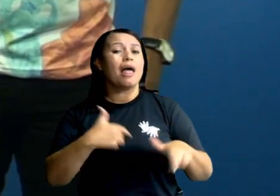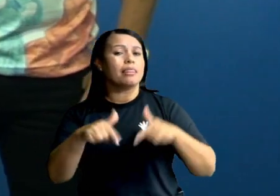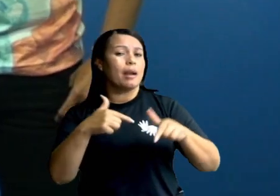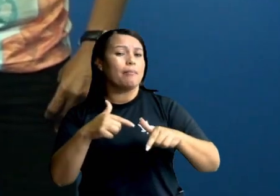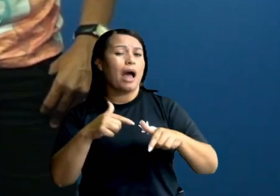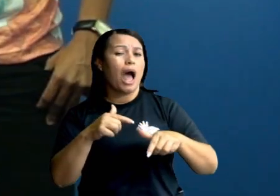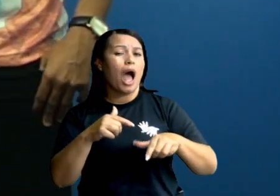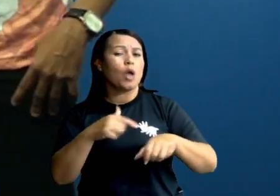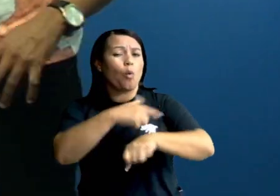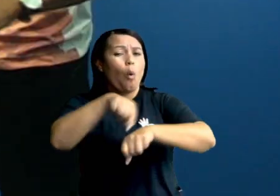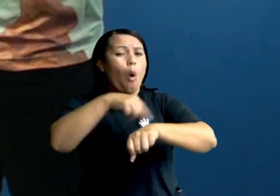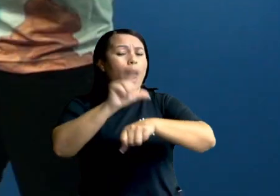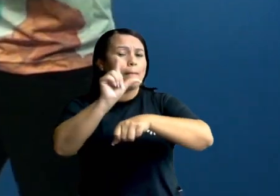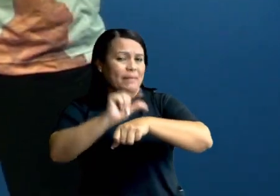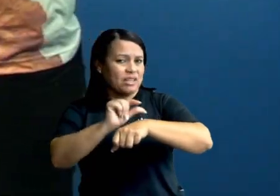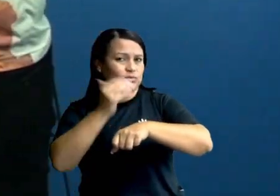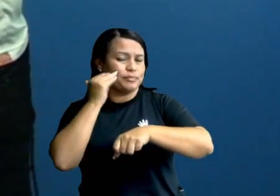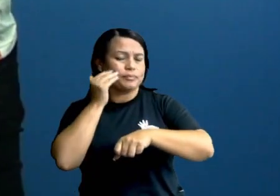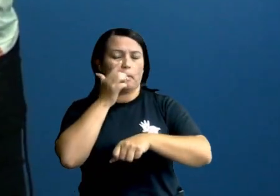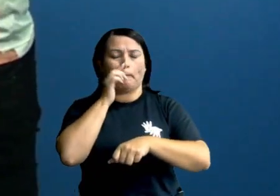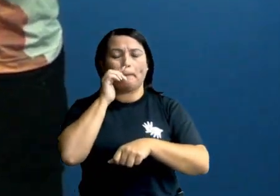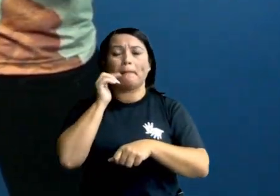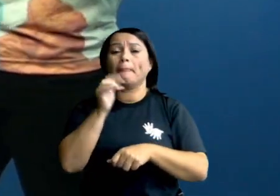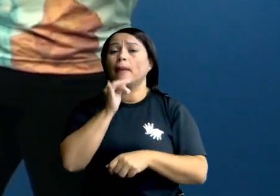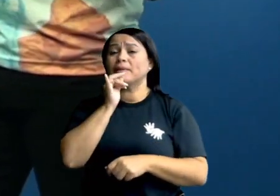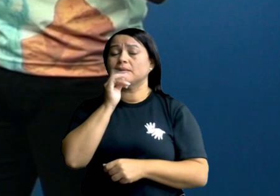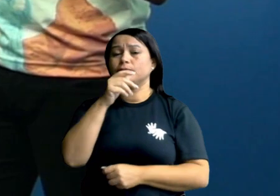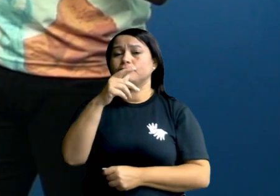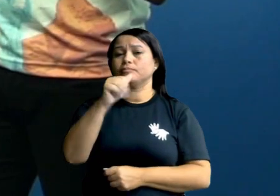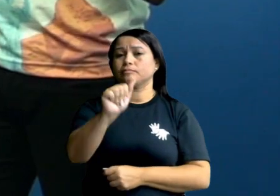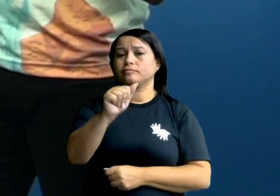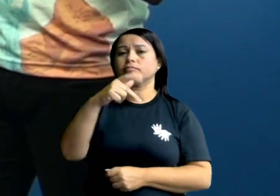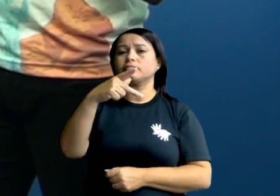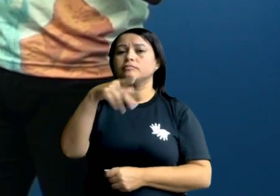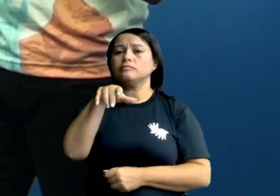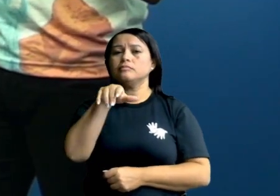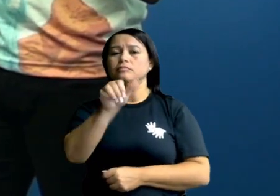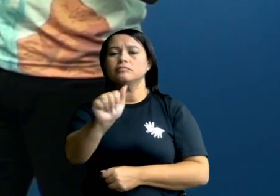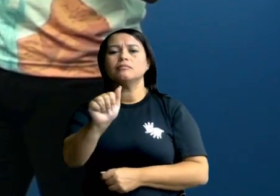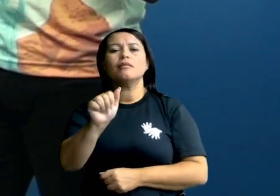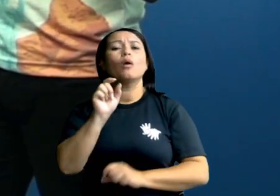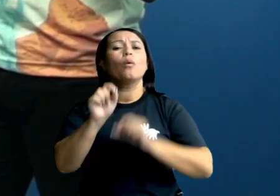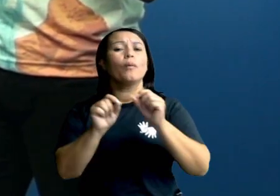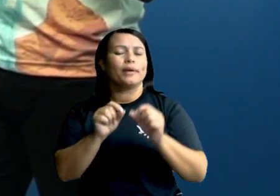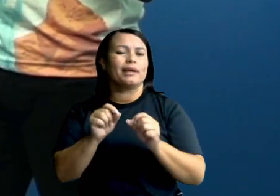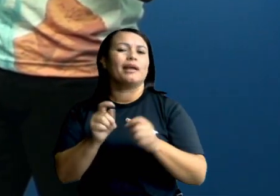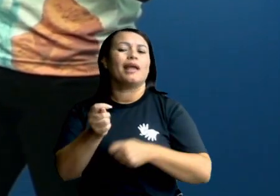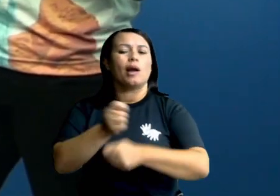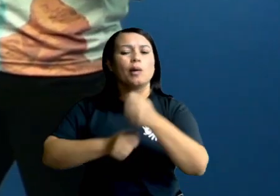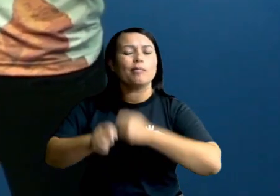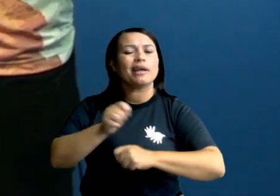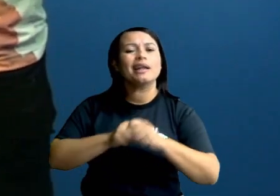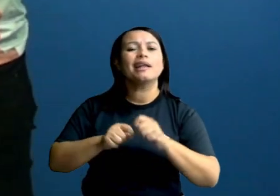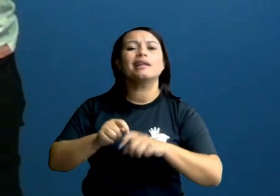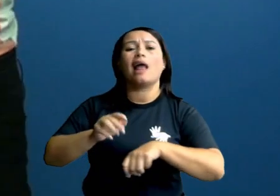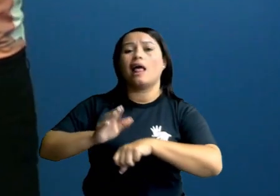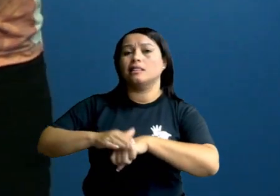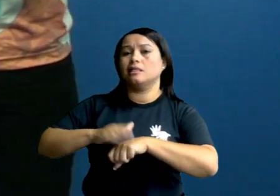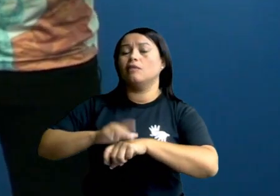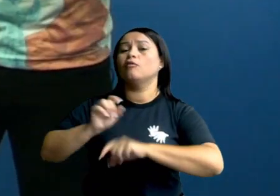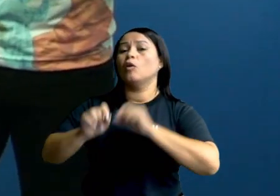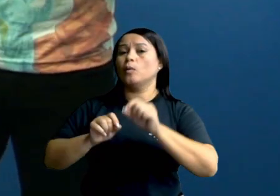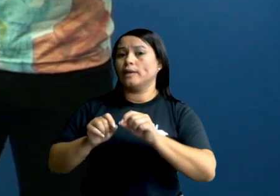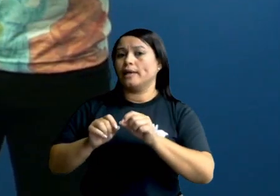O outro tópico aqui é o seguinte: a PEA, que é a população economicamente ativa, como a gente citou, ela vai